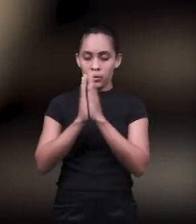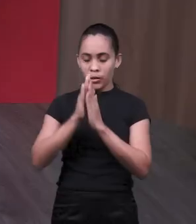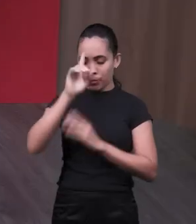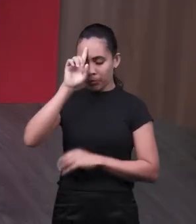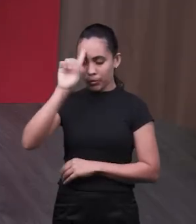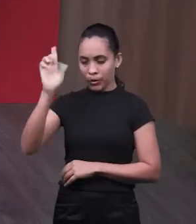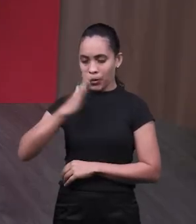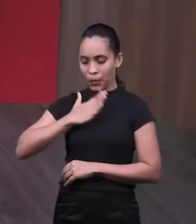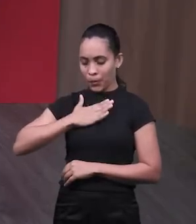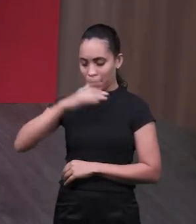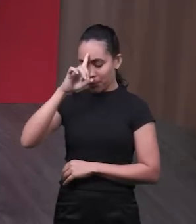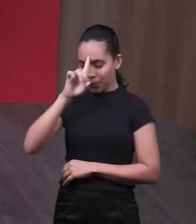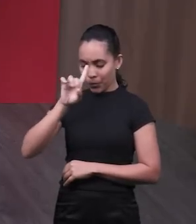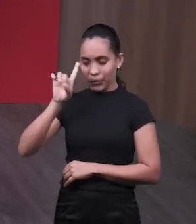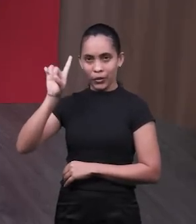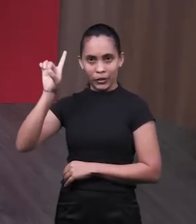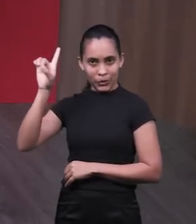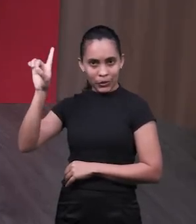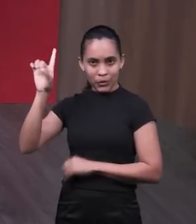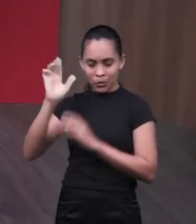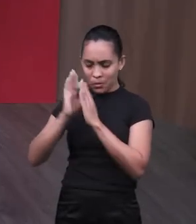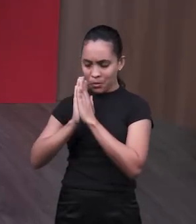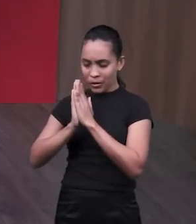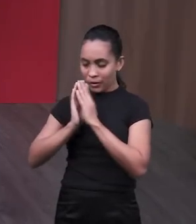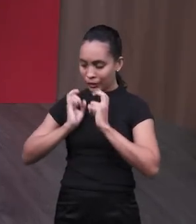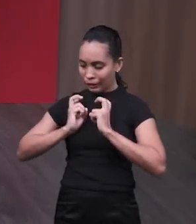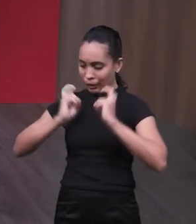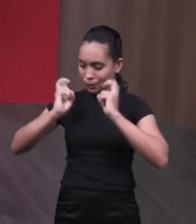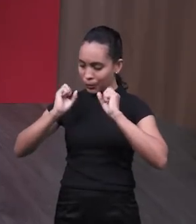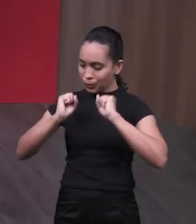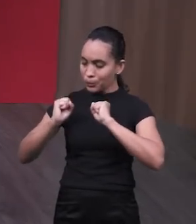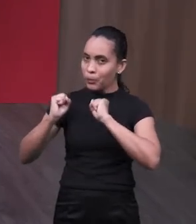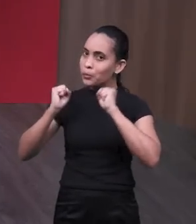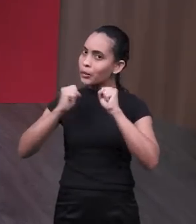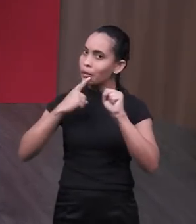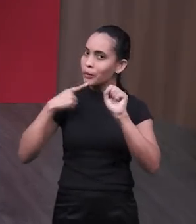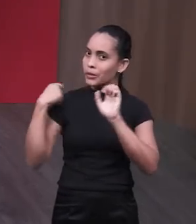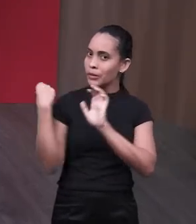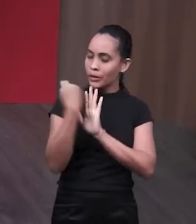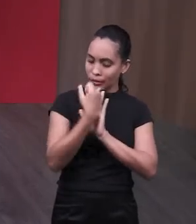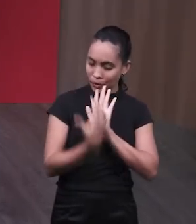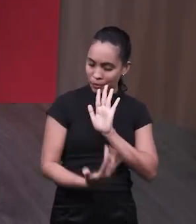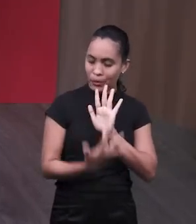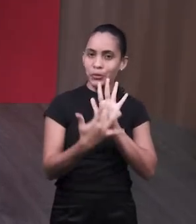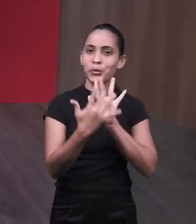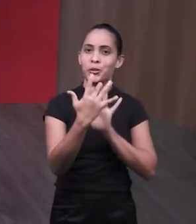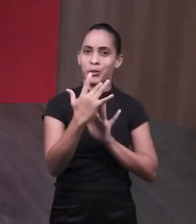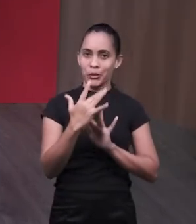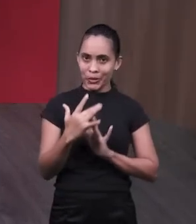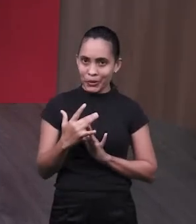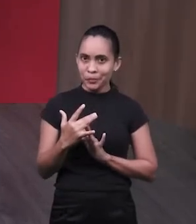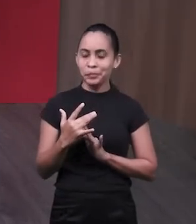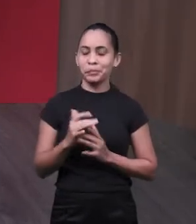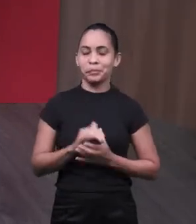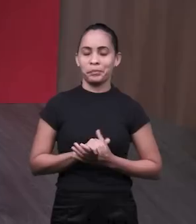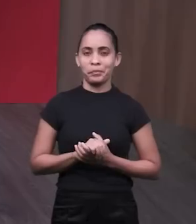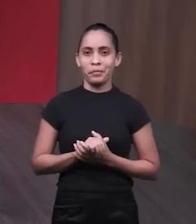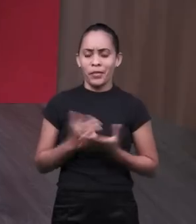Nós oramos a Ti, meu Deus, Amém. clamando pelo poder do sangue do Teu Filho Jesus.